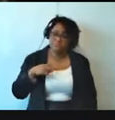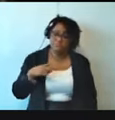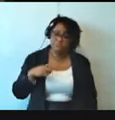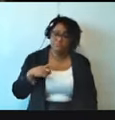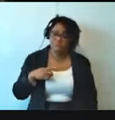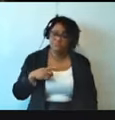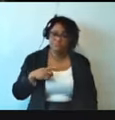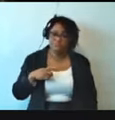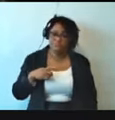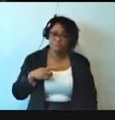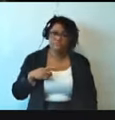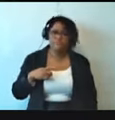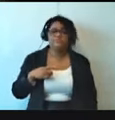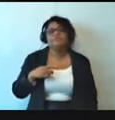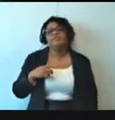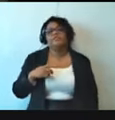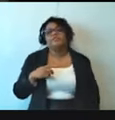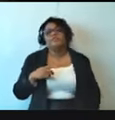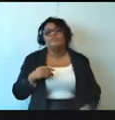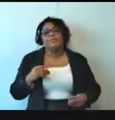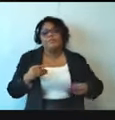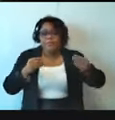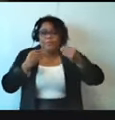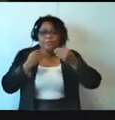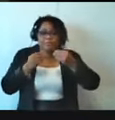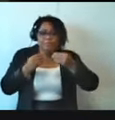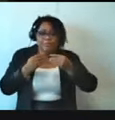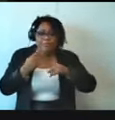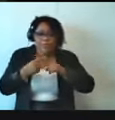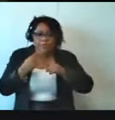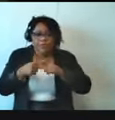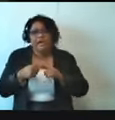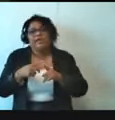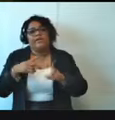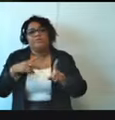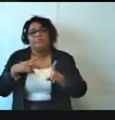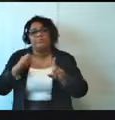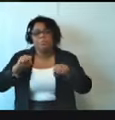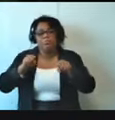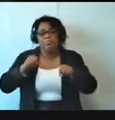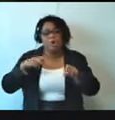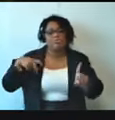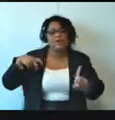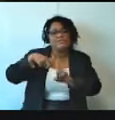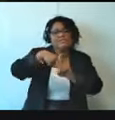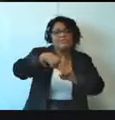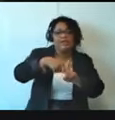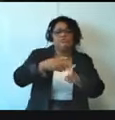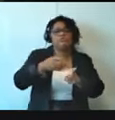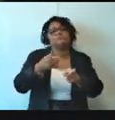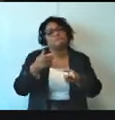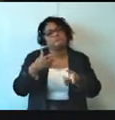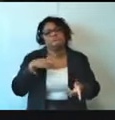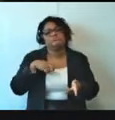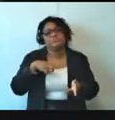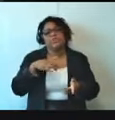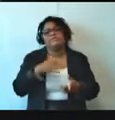em saúde pública para atender os acidentes com motocicleta. Então, eu sou do segmento de